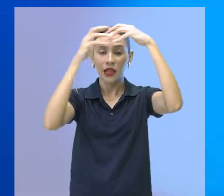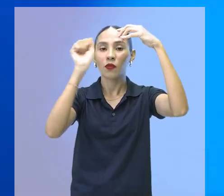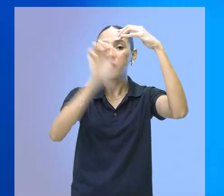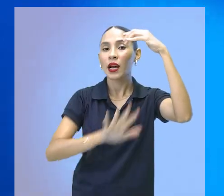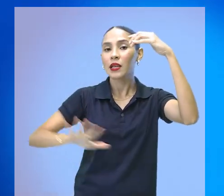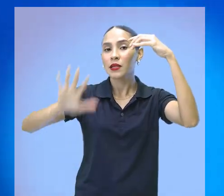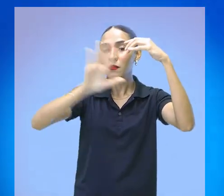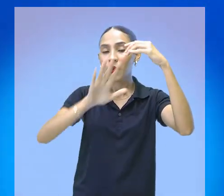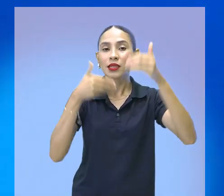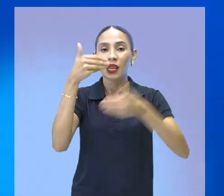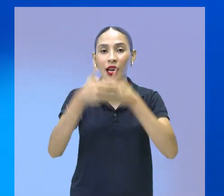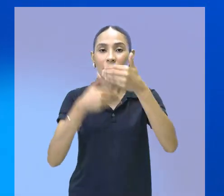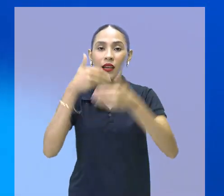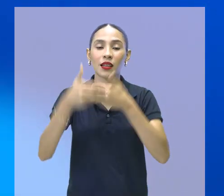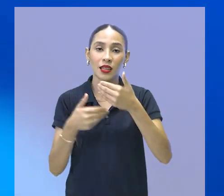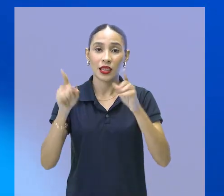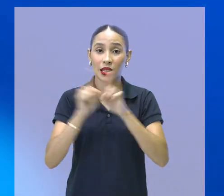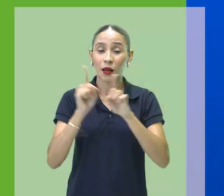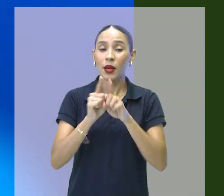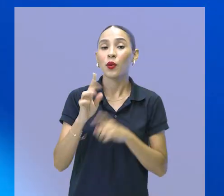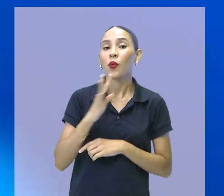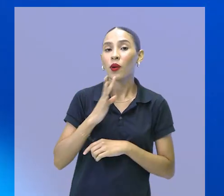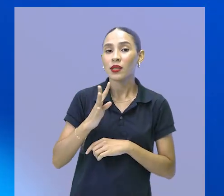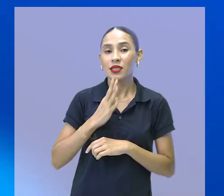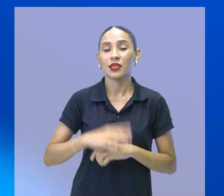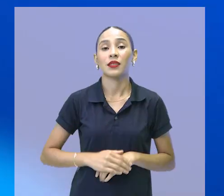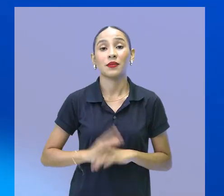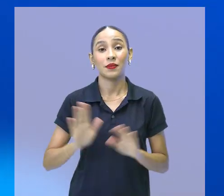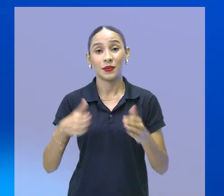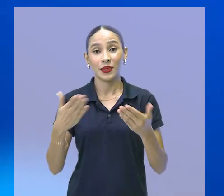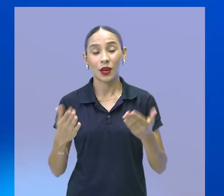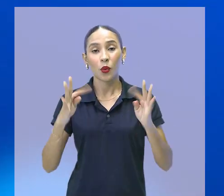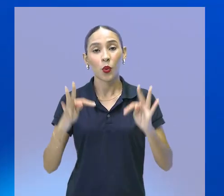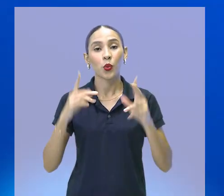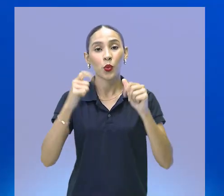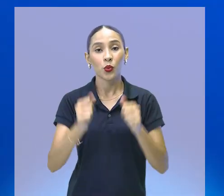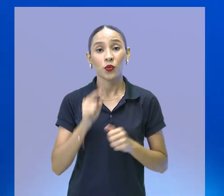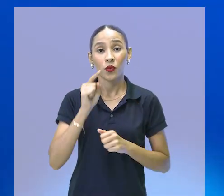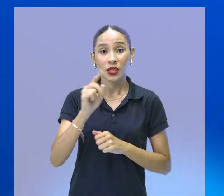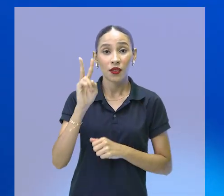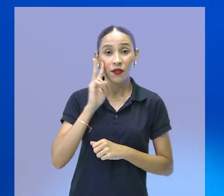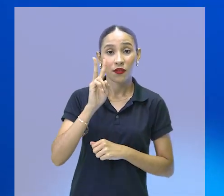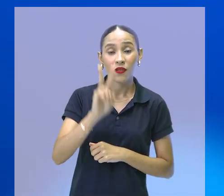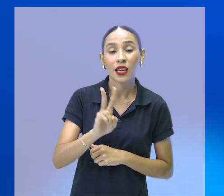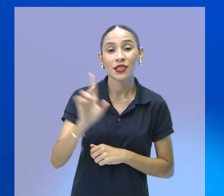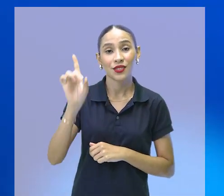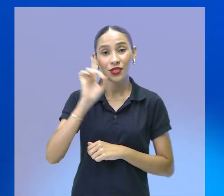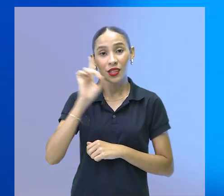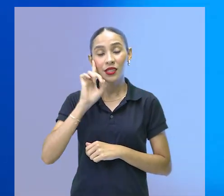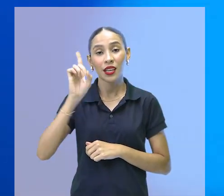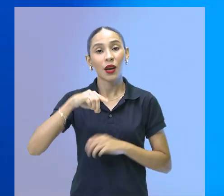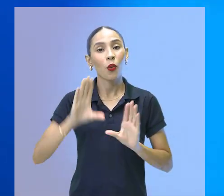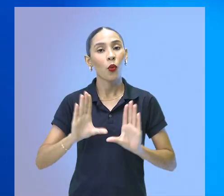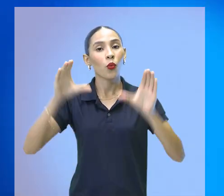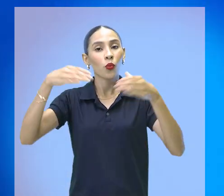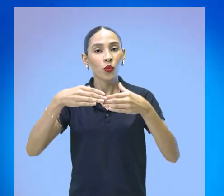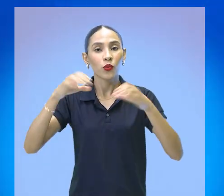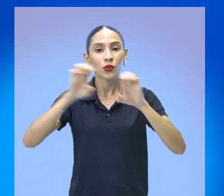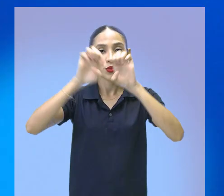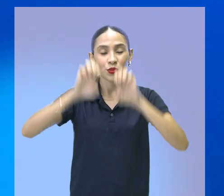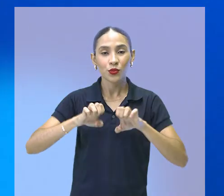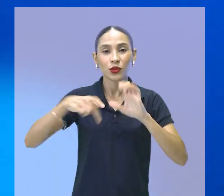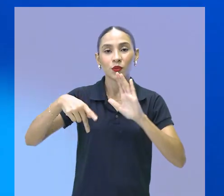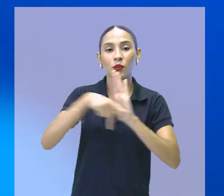imagem é processada e reconhecida. Então, tudo que você vê no dia a dia é o conjunto dessas